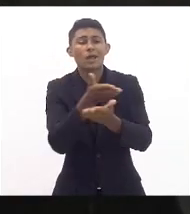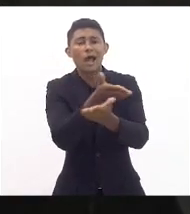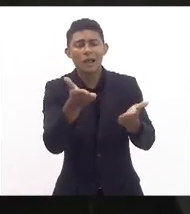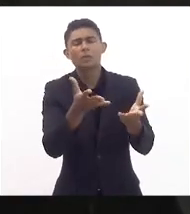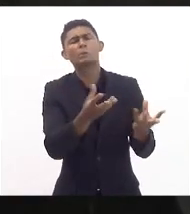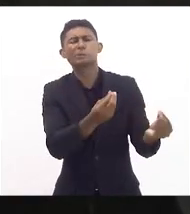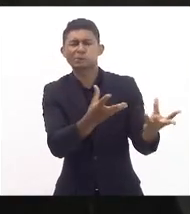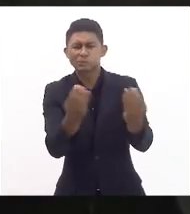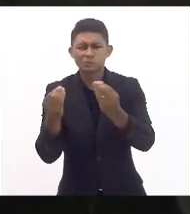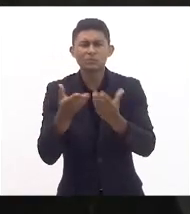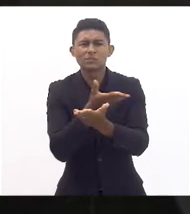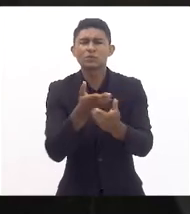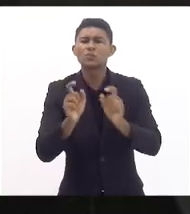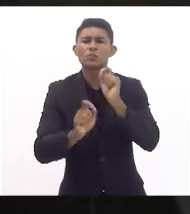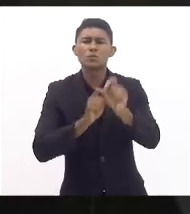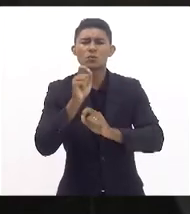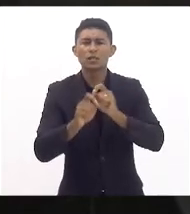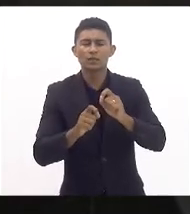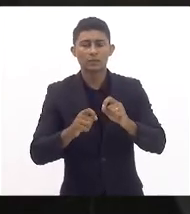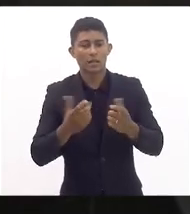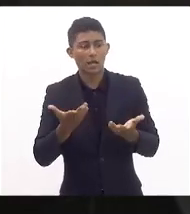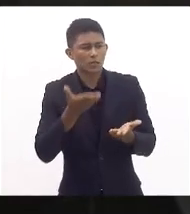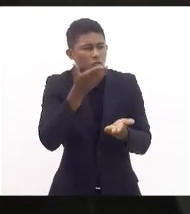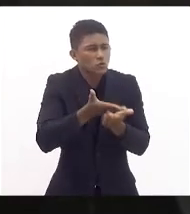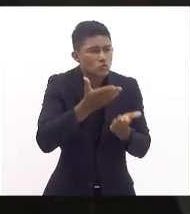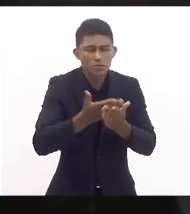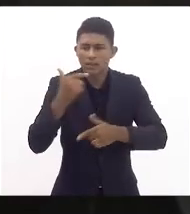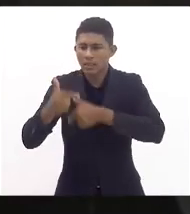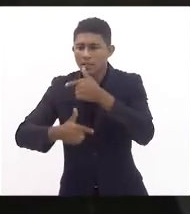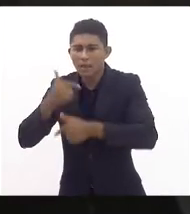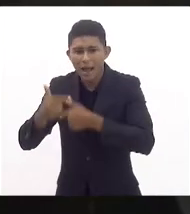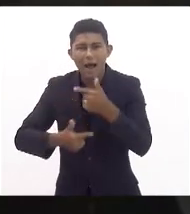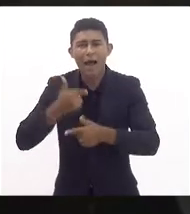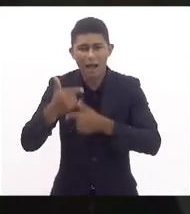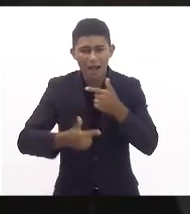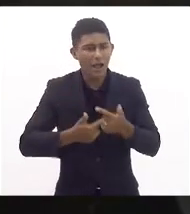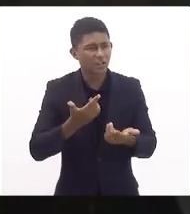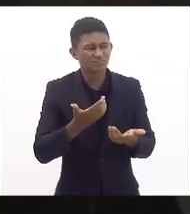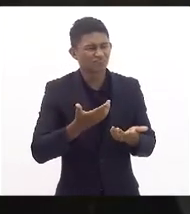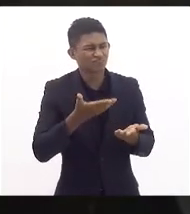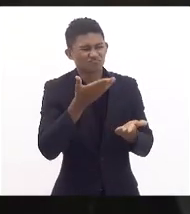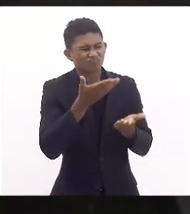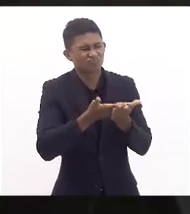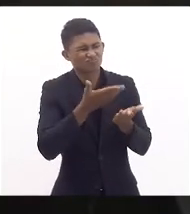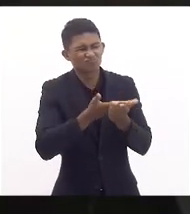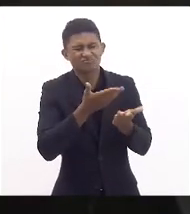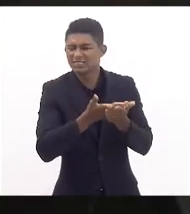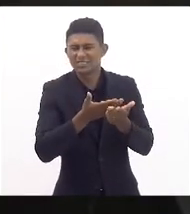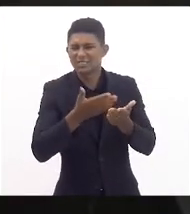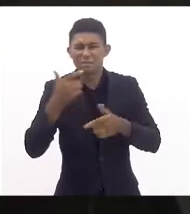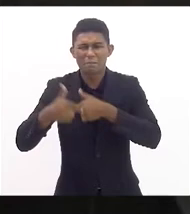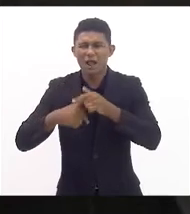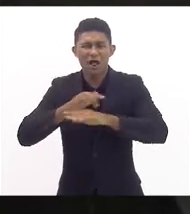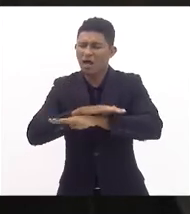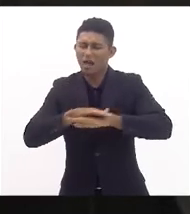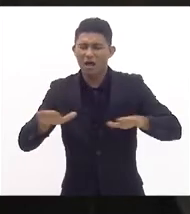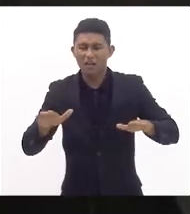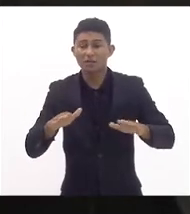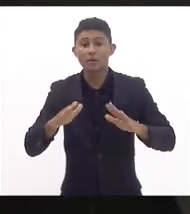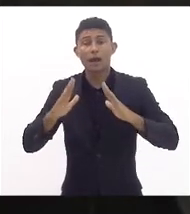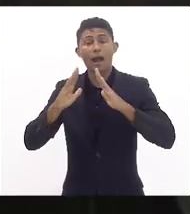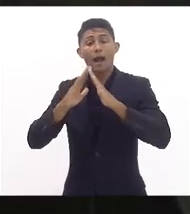da sua vida profissional para se dedicar à família, e num dado momento do seu relacionamento, elas se